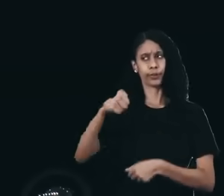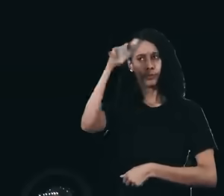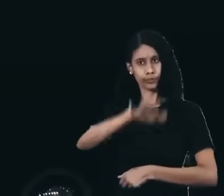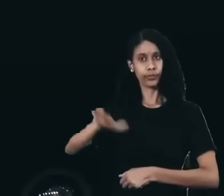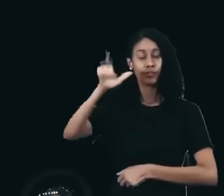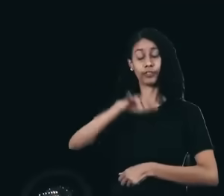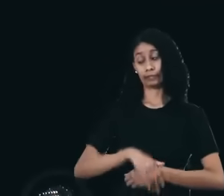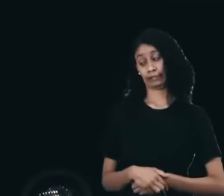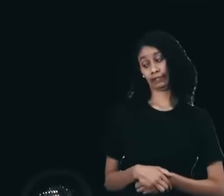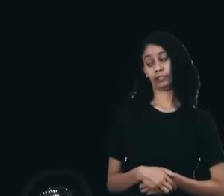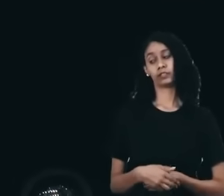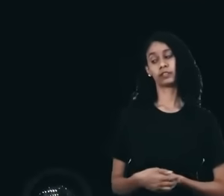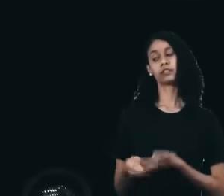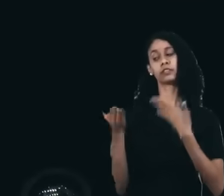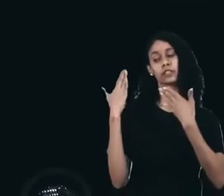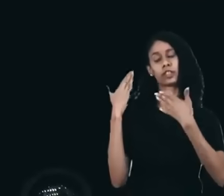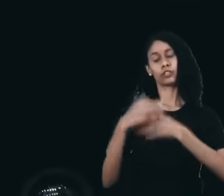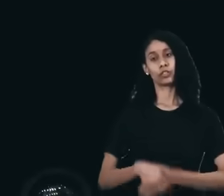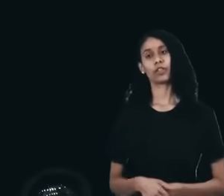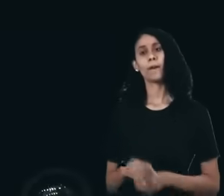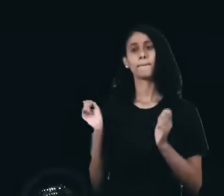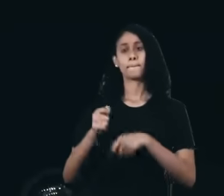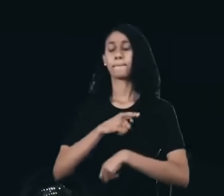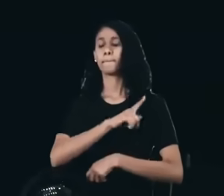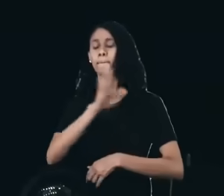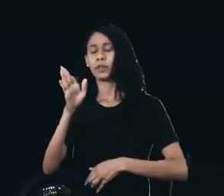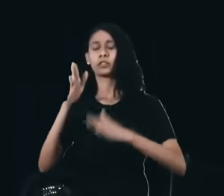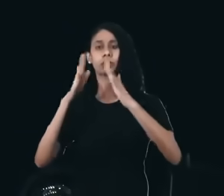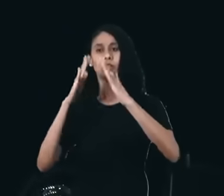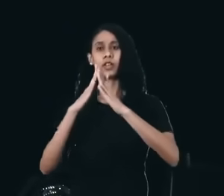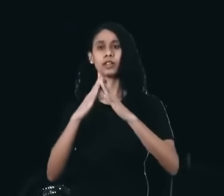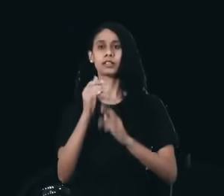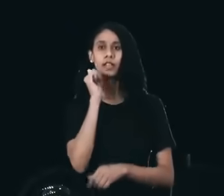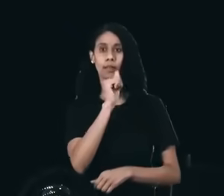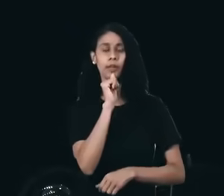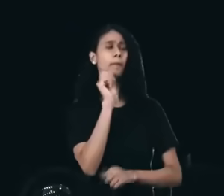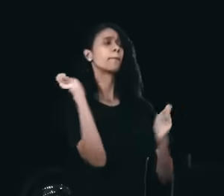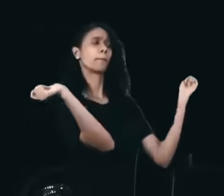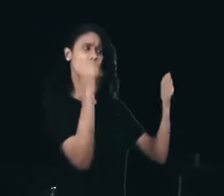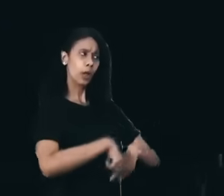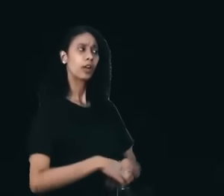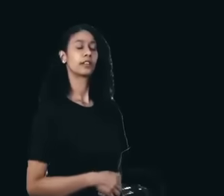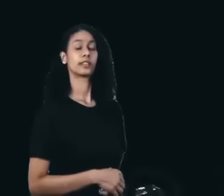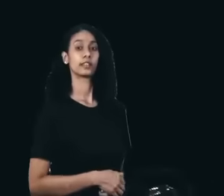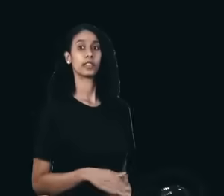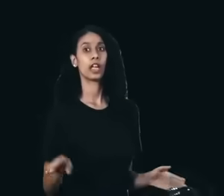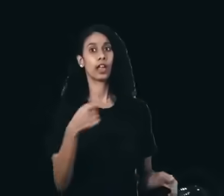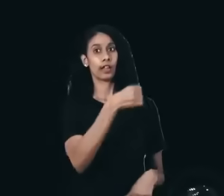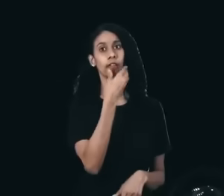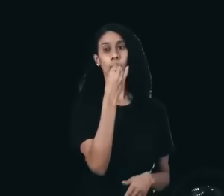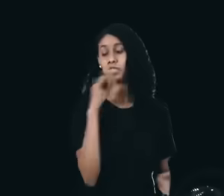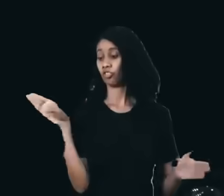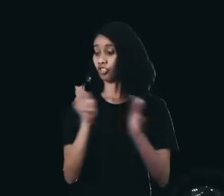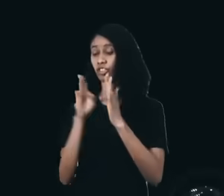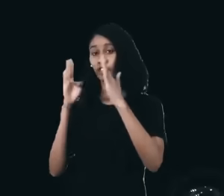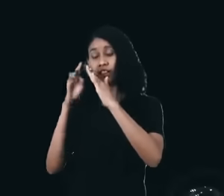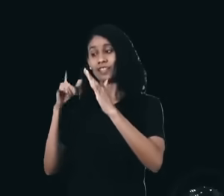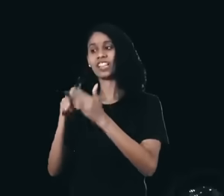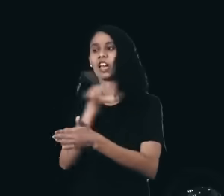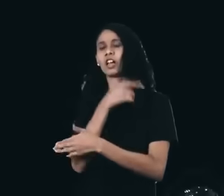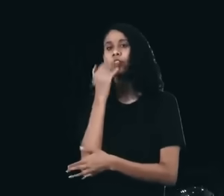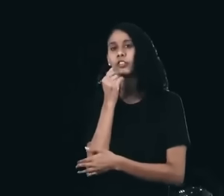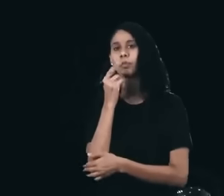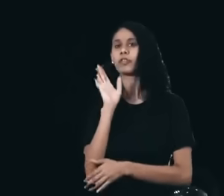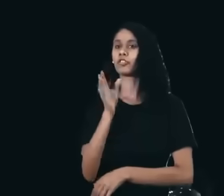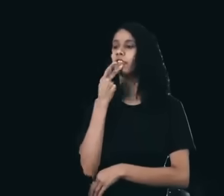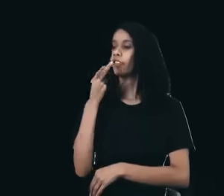ele disse assim, eu preciso de um lugar para ir. Posso ir na tua casa? Ela, pode. Ele chega na casa dela. Antes de comer, ele já vai